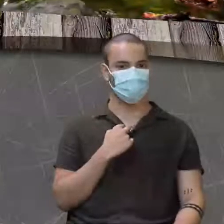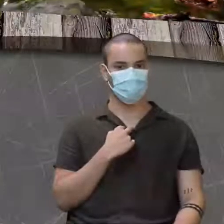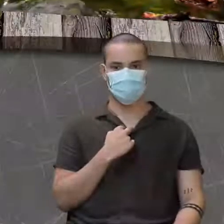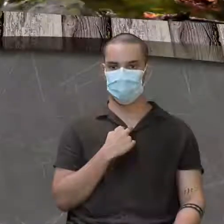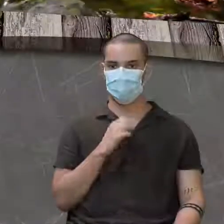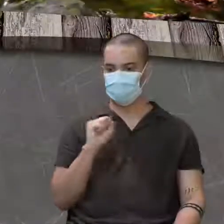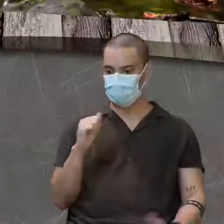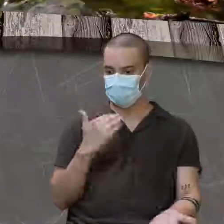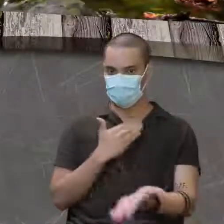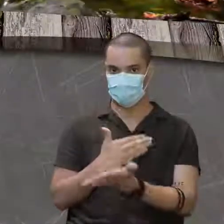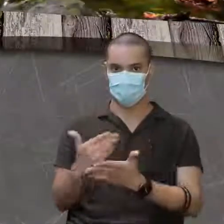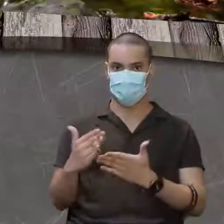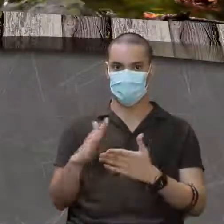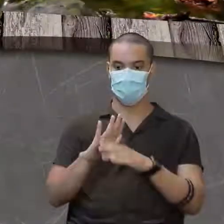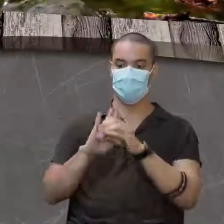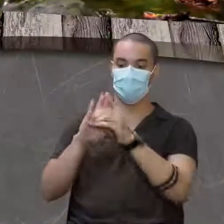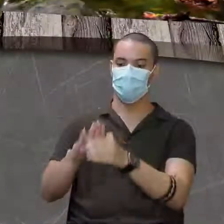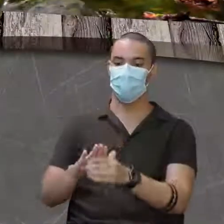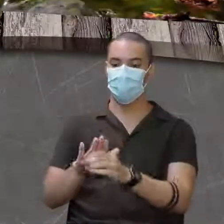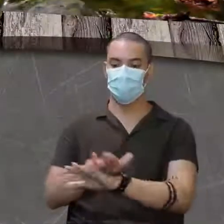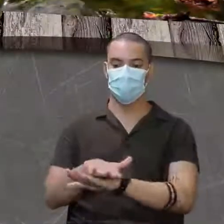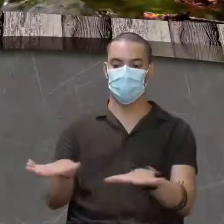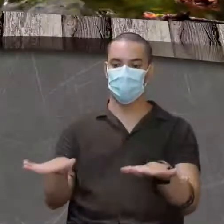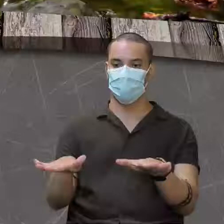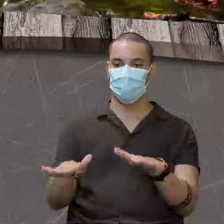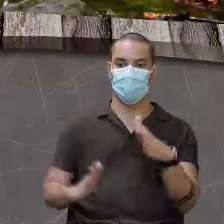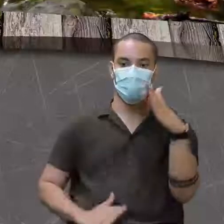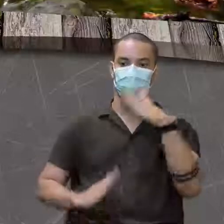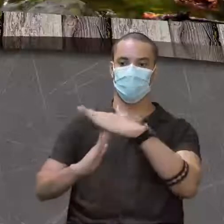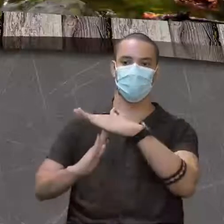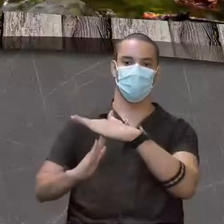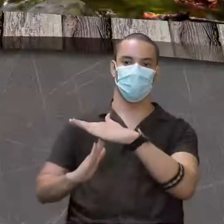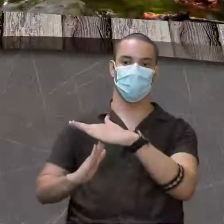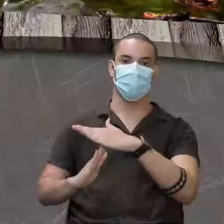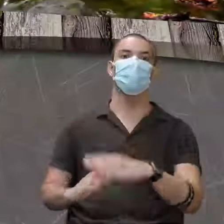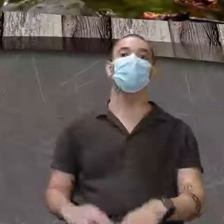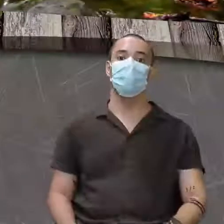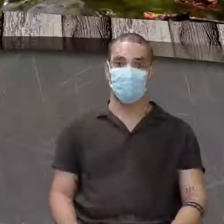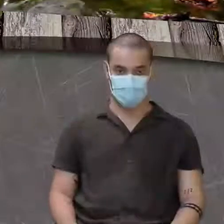podem começar e elas falam assim, ó, tá bom, é só até aí mesmo.